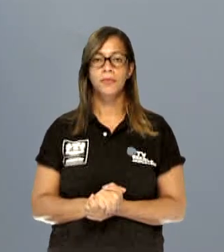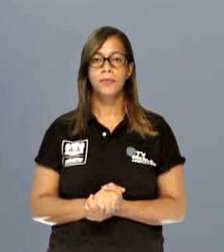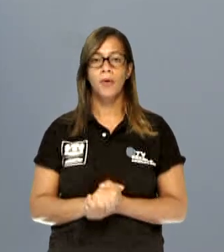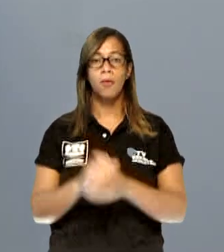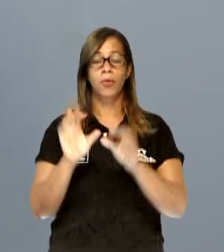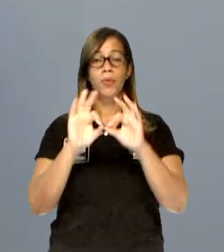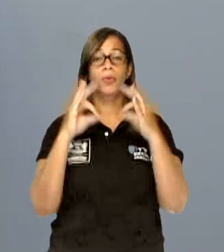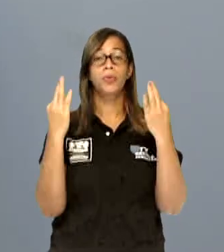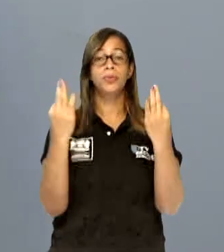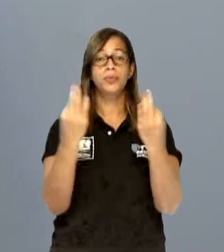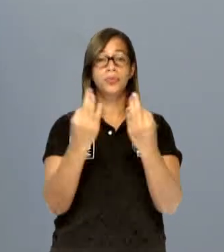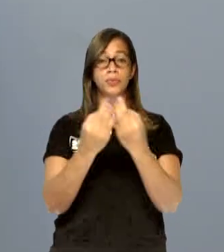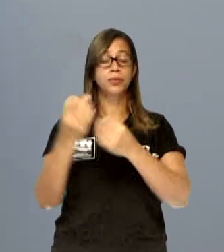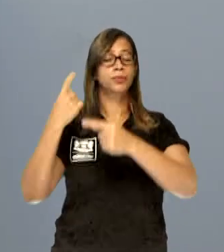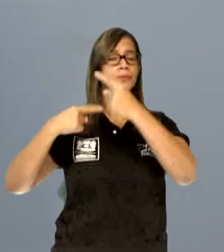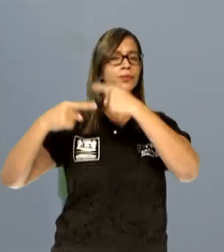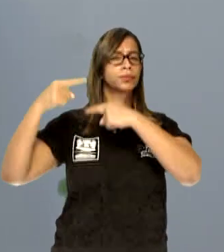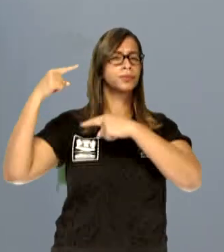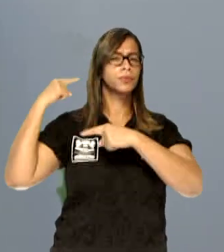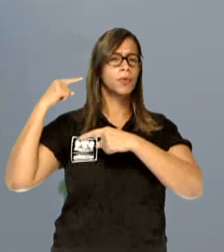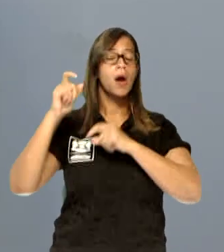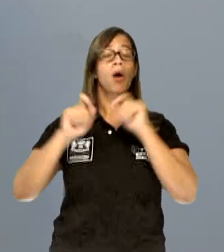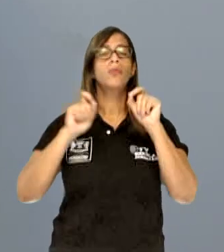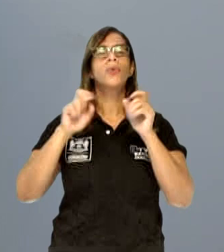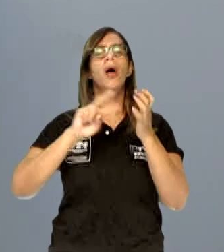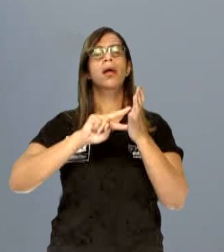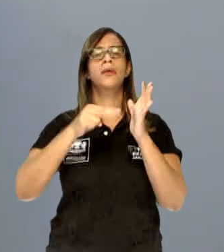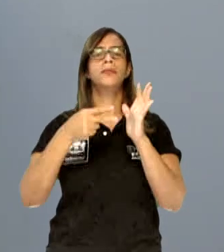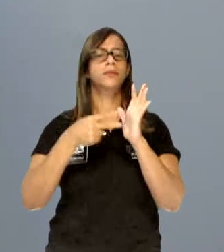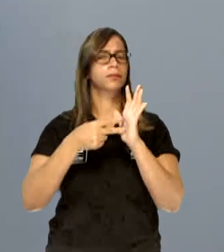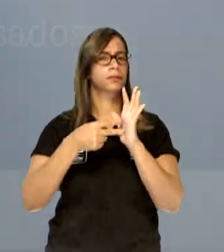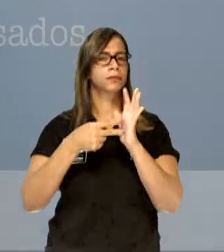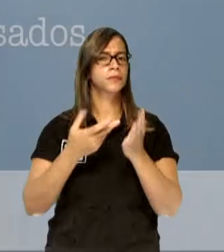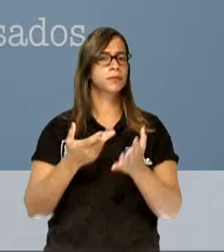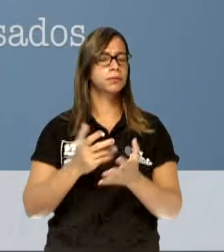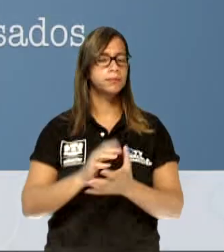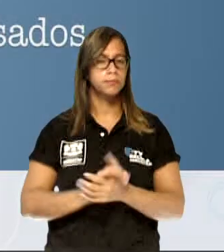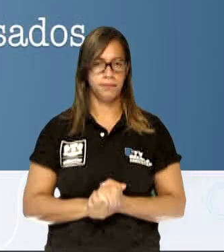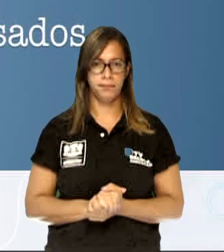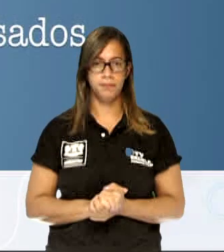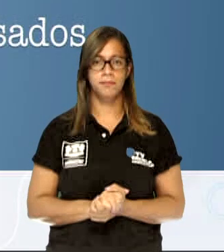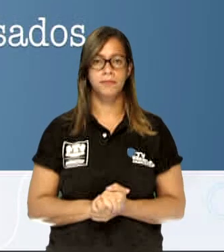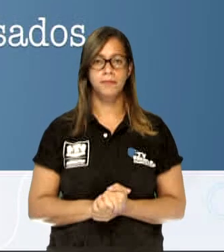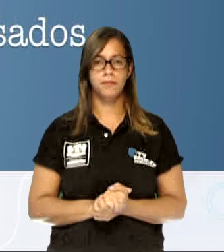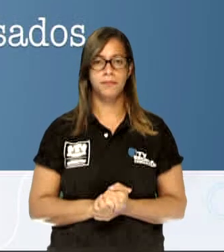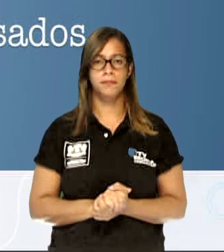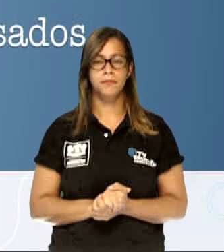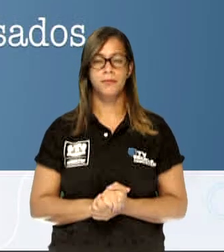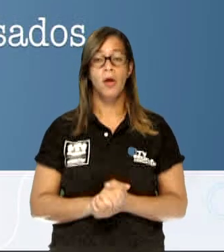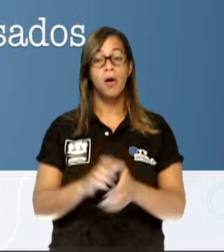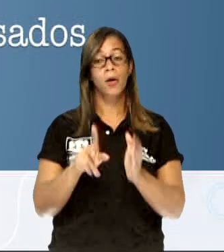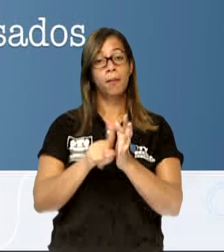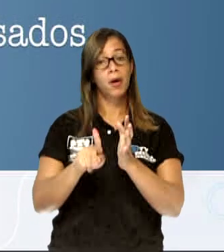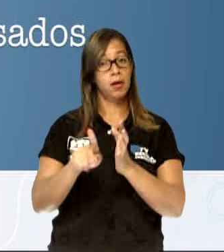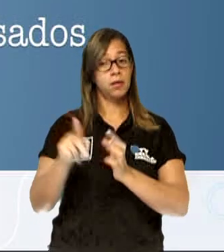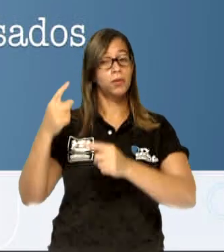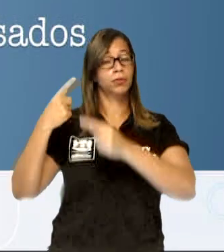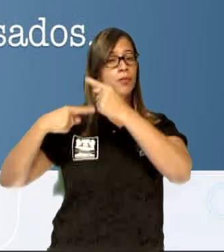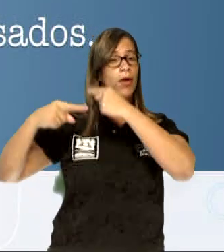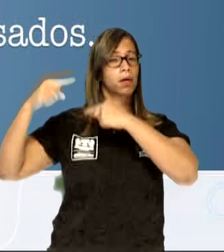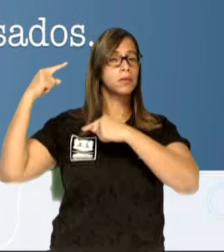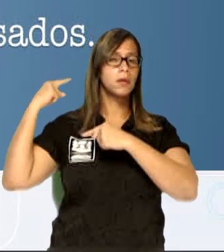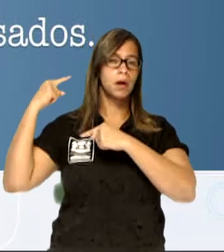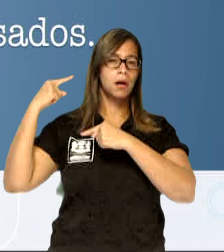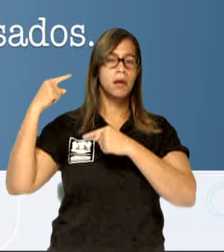ancestrais. Vamos conhecer o significado da palavra ancestral, relacionado com antepassados, com pessoas